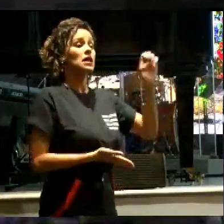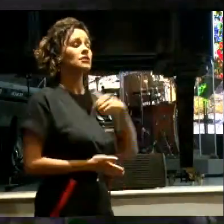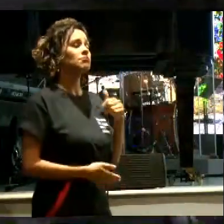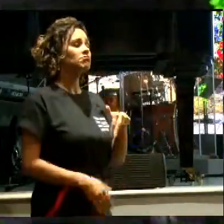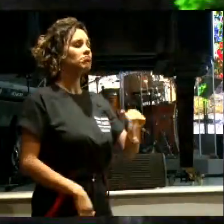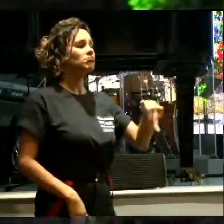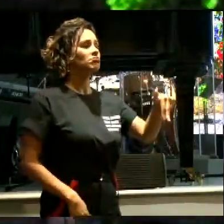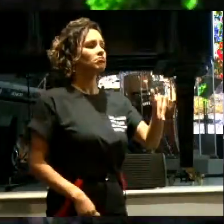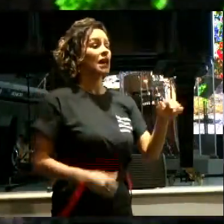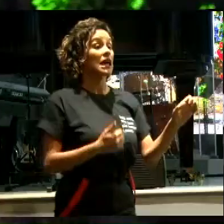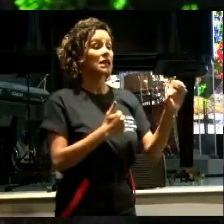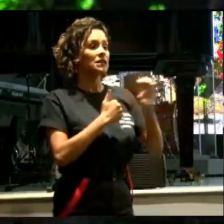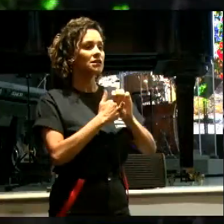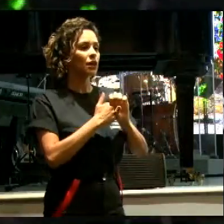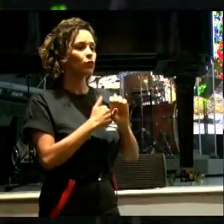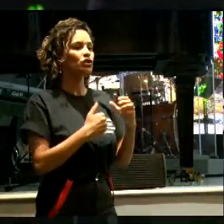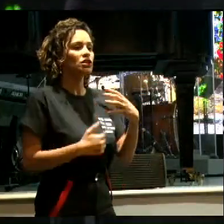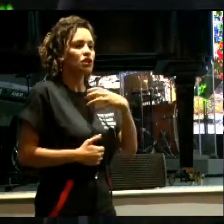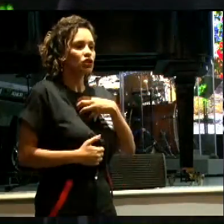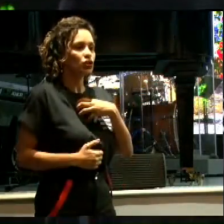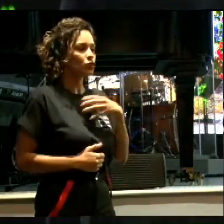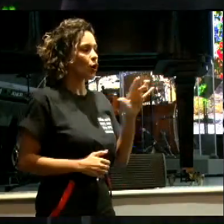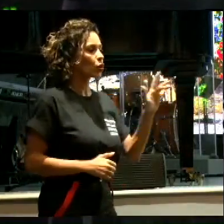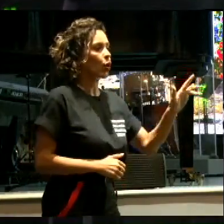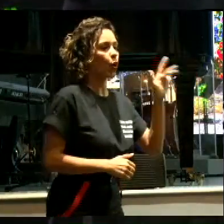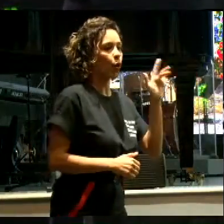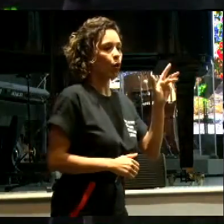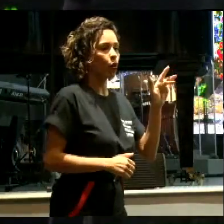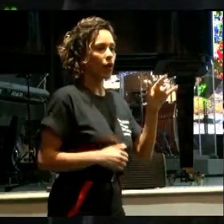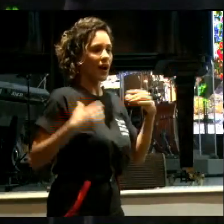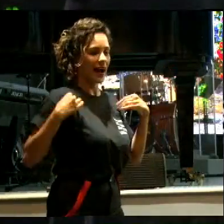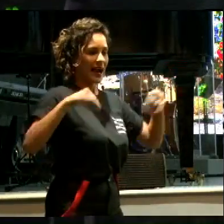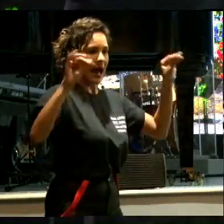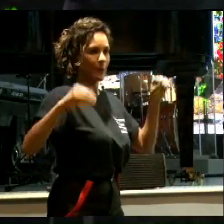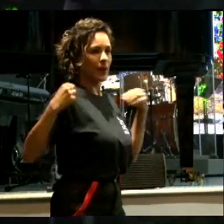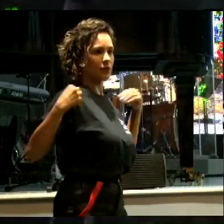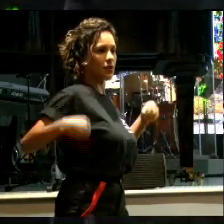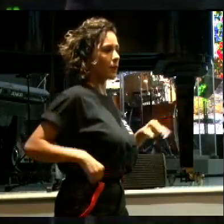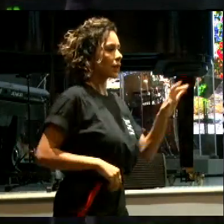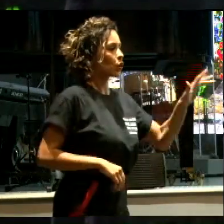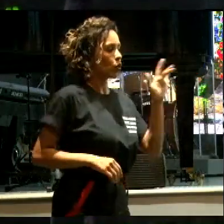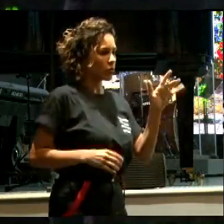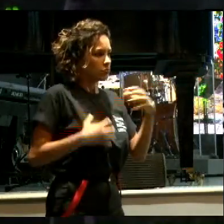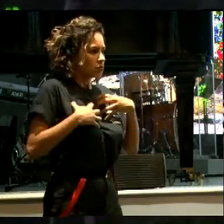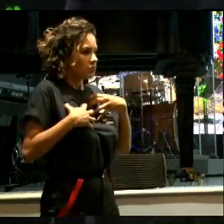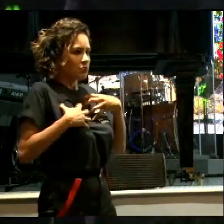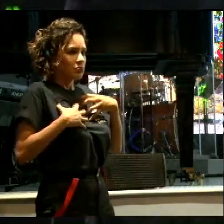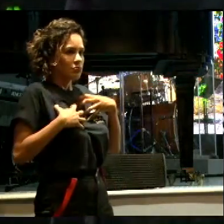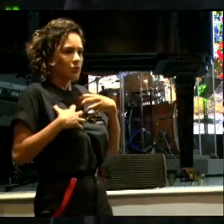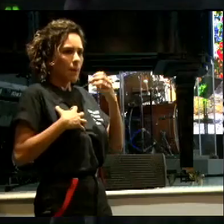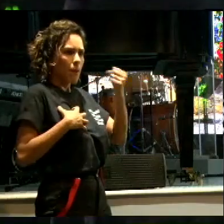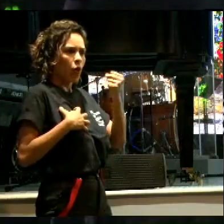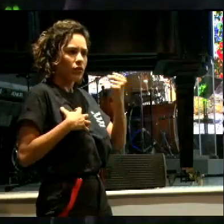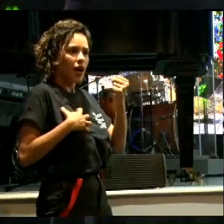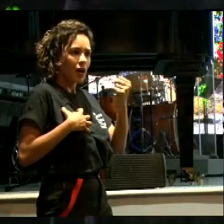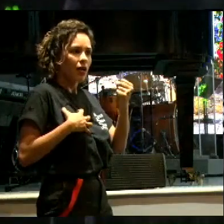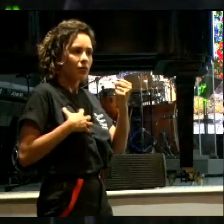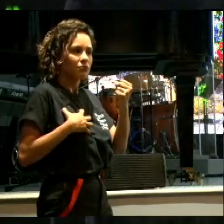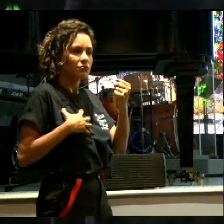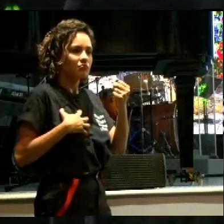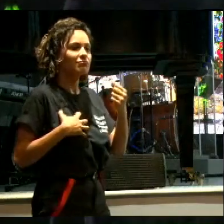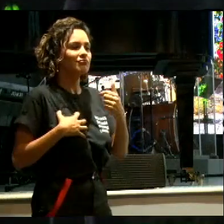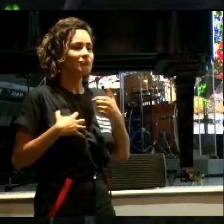vocês acreditam que nessa minha vida de altos e baixos, eu vivia com aquele ateliê e eu olhei para aquele ateliê assim, eu falei